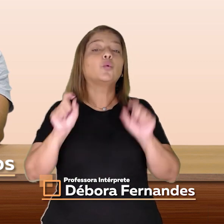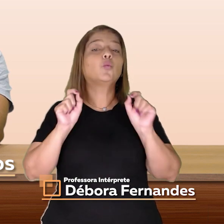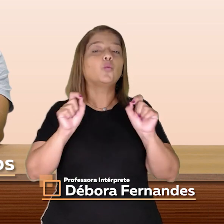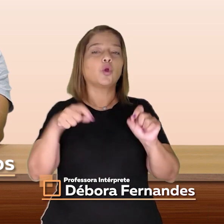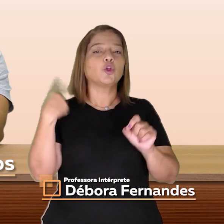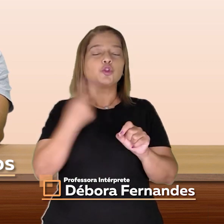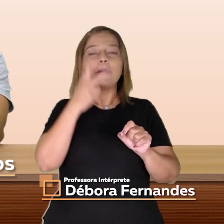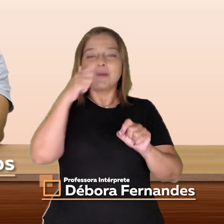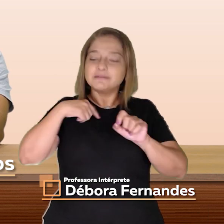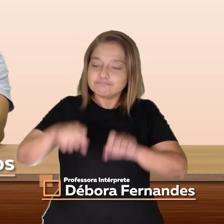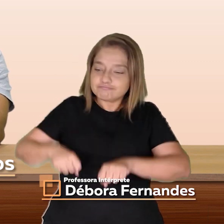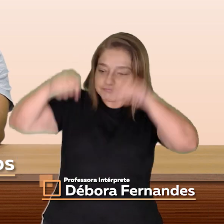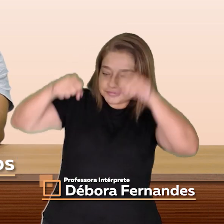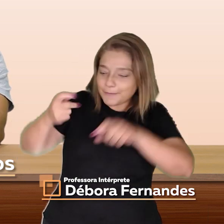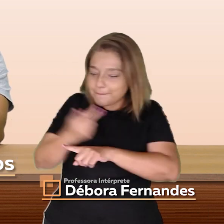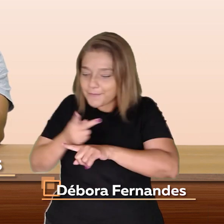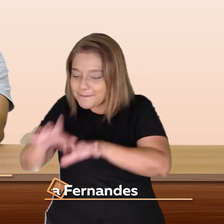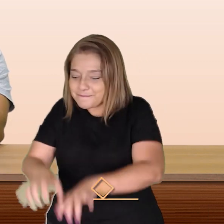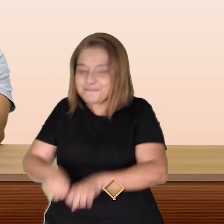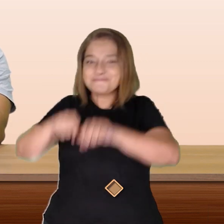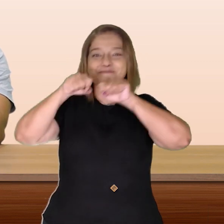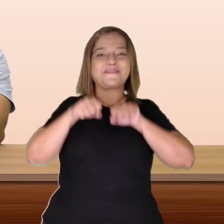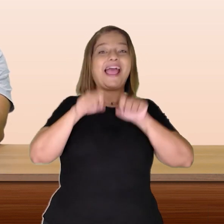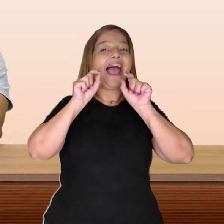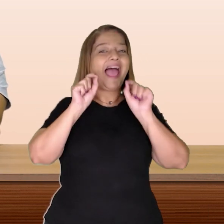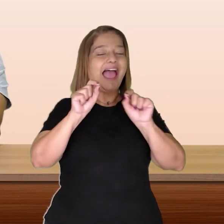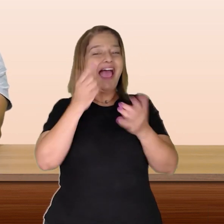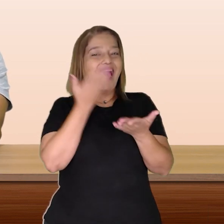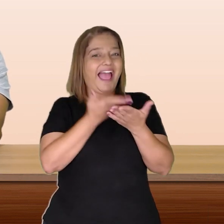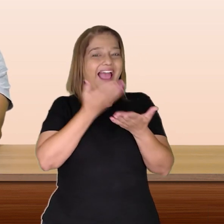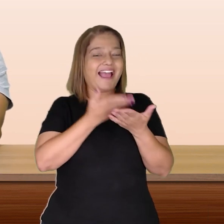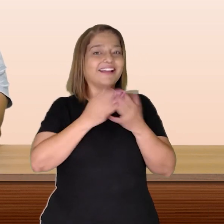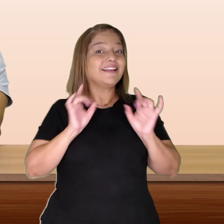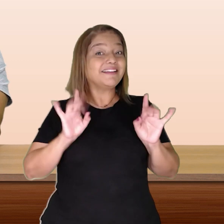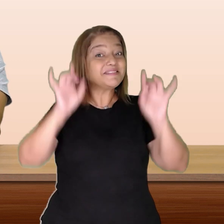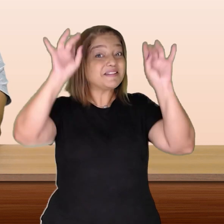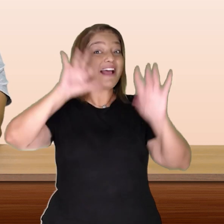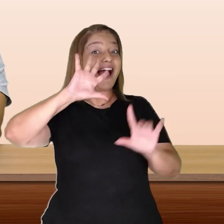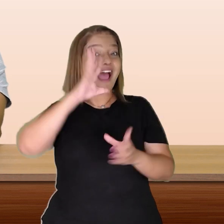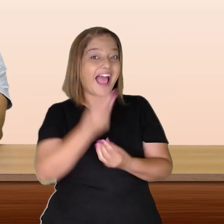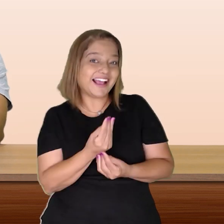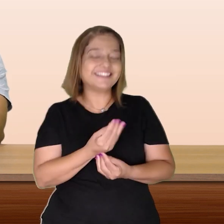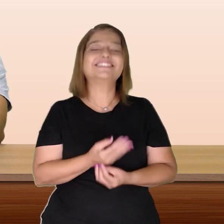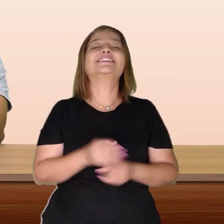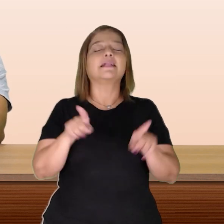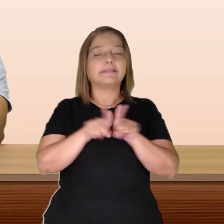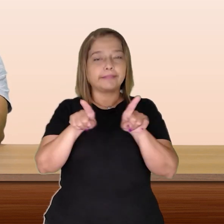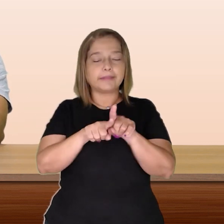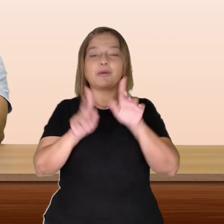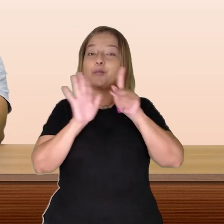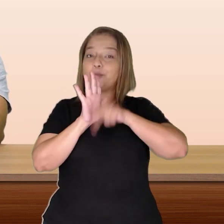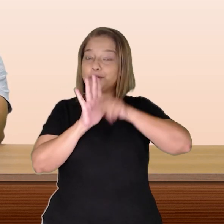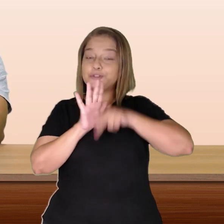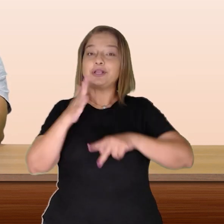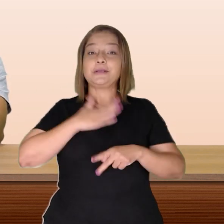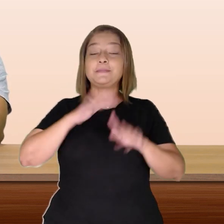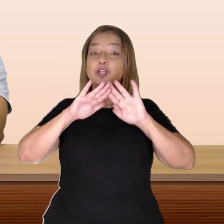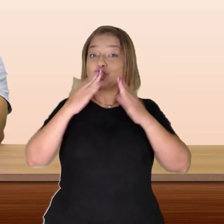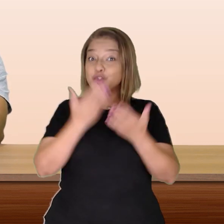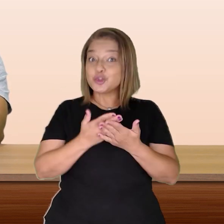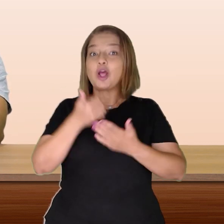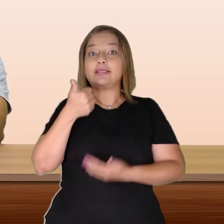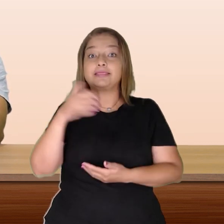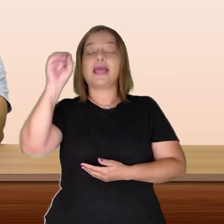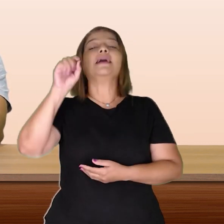hoje vamos tirar do baú uma aula mais que especial de arte. E também temos o Minha Escola Nota 10, com 2 aulas